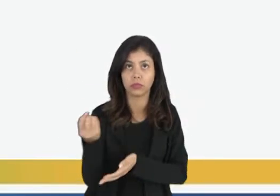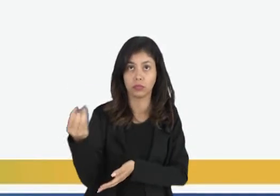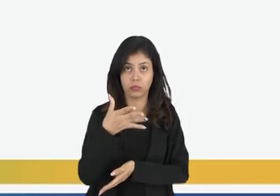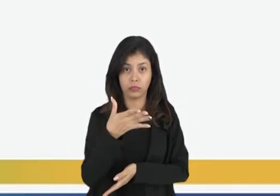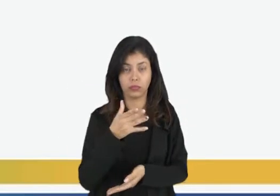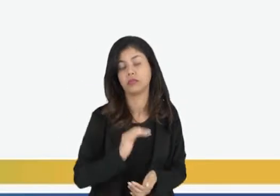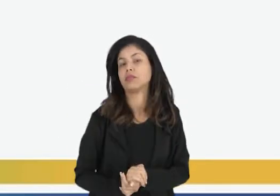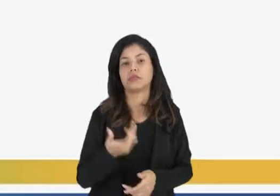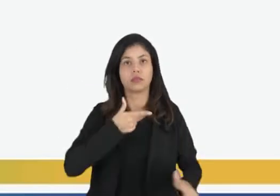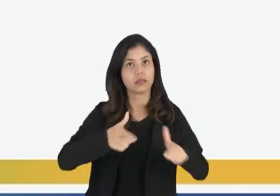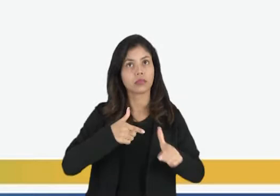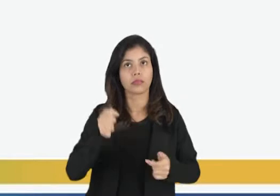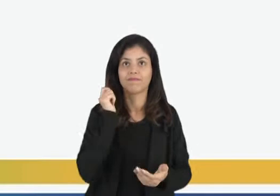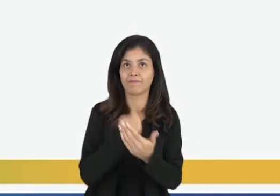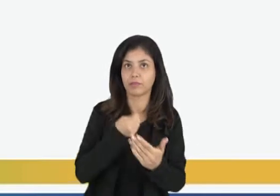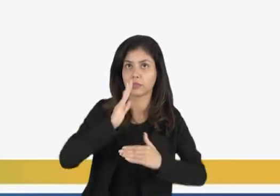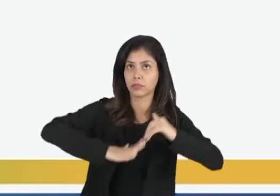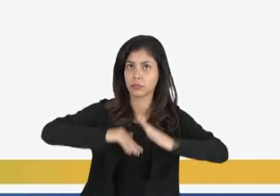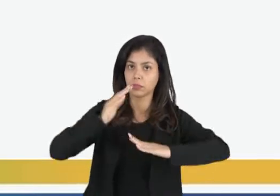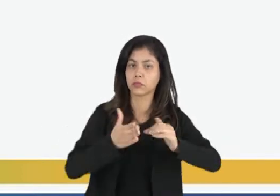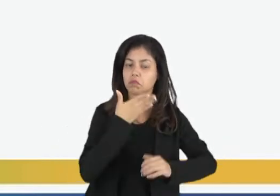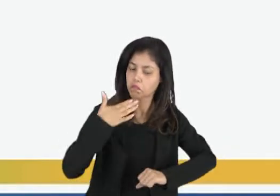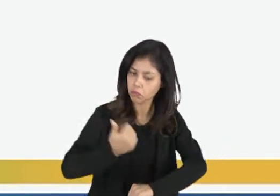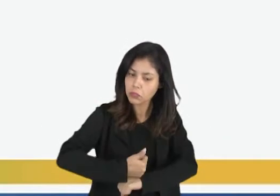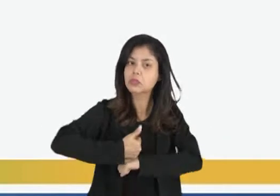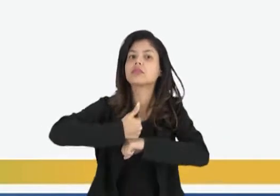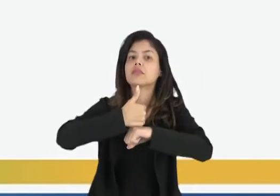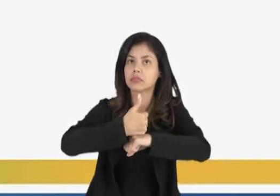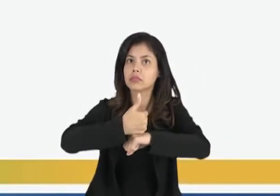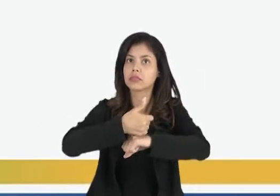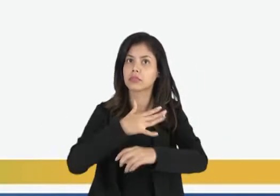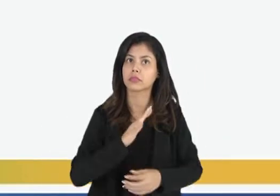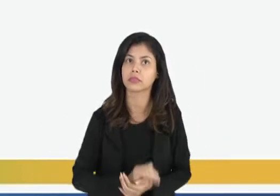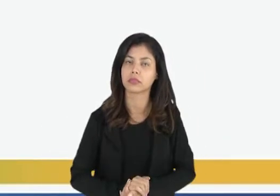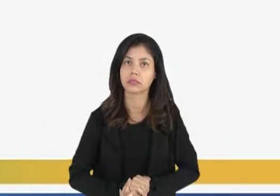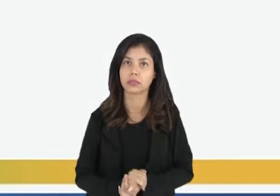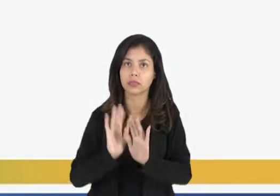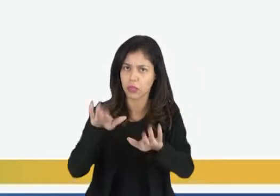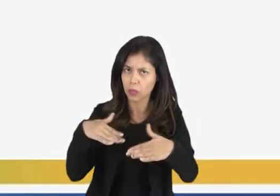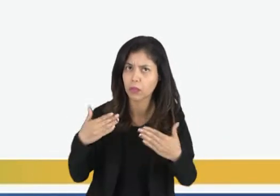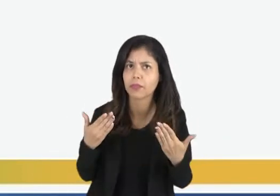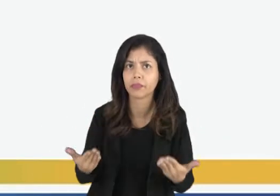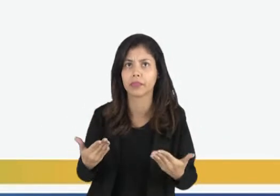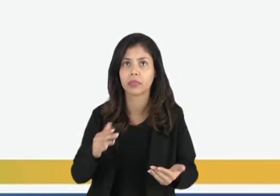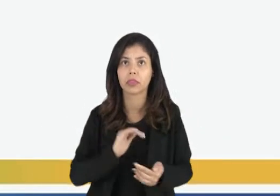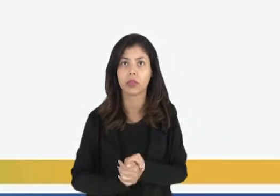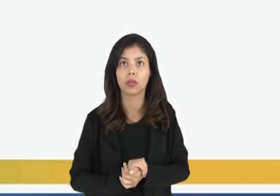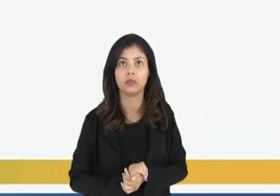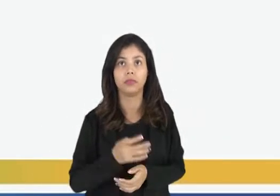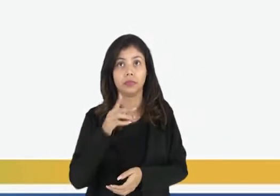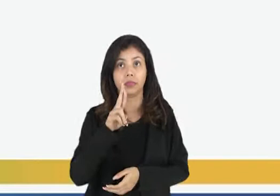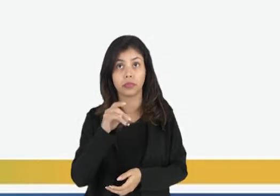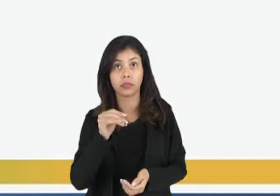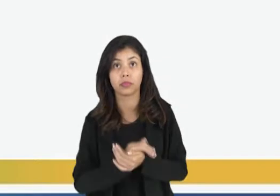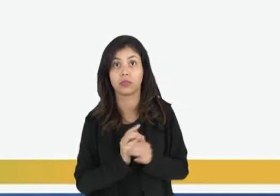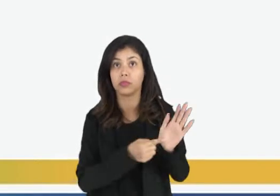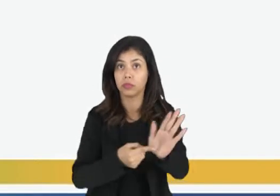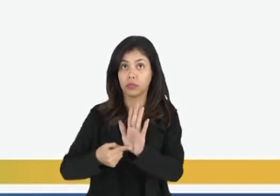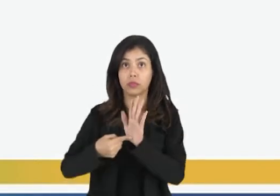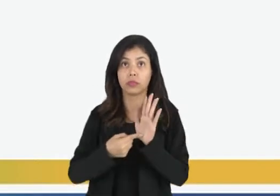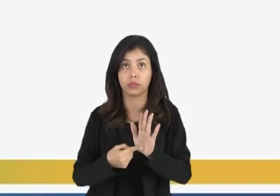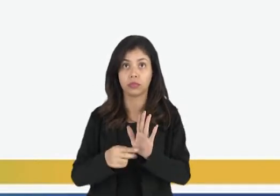os novos empregos exigem profissionais mais qualificados, aos quais, em